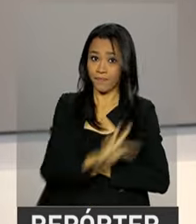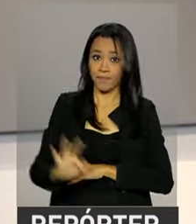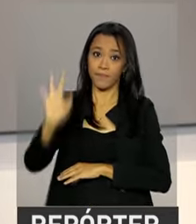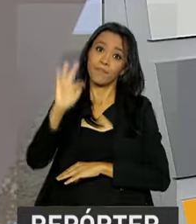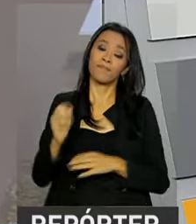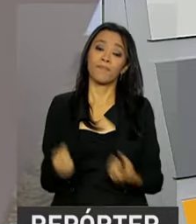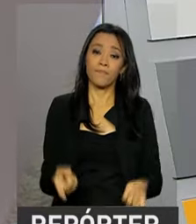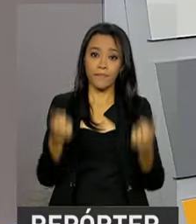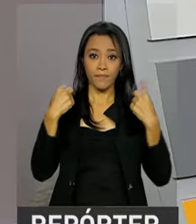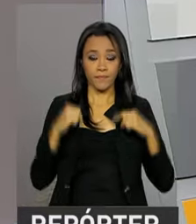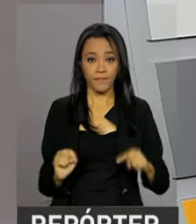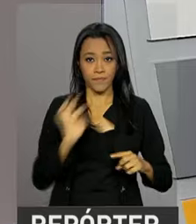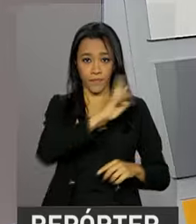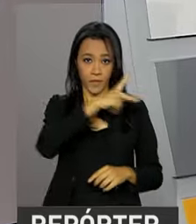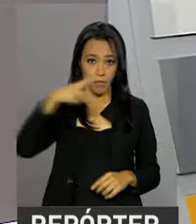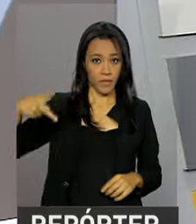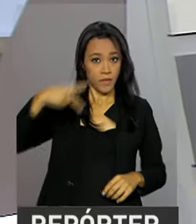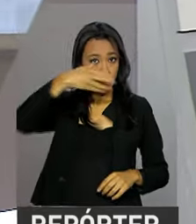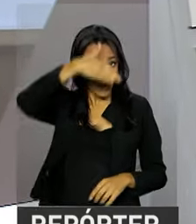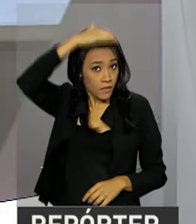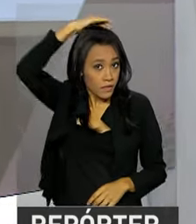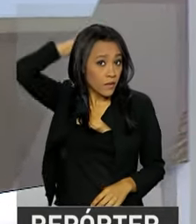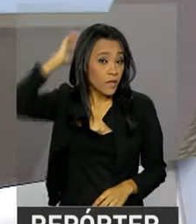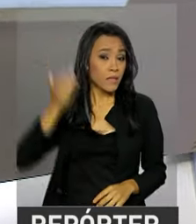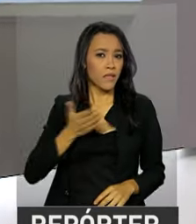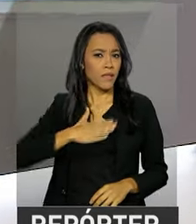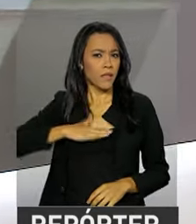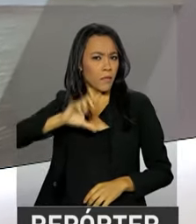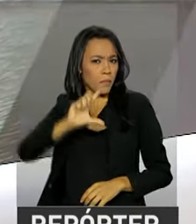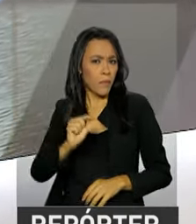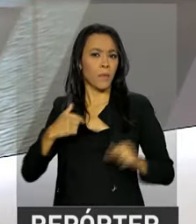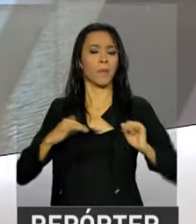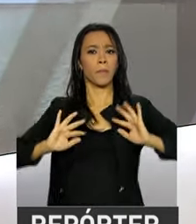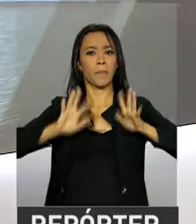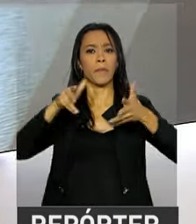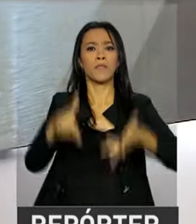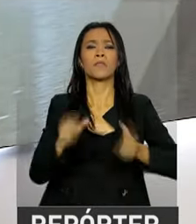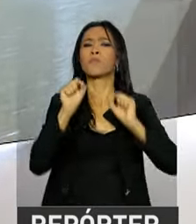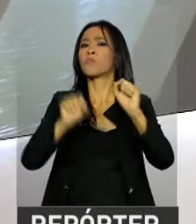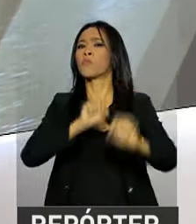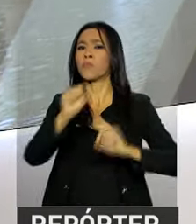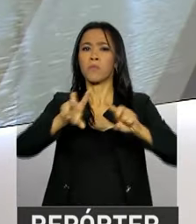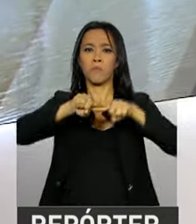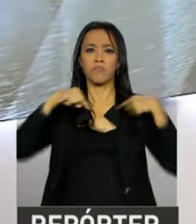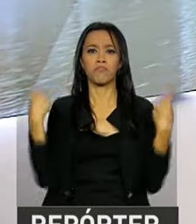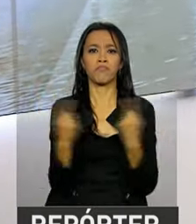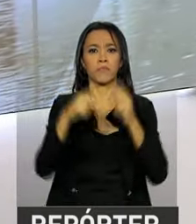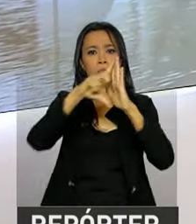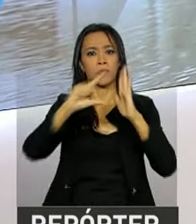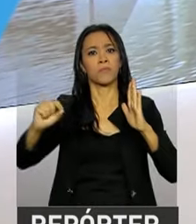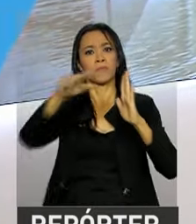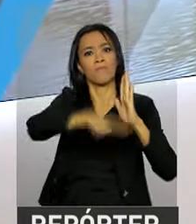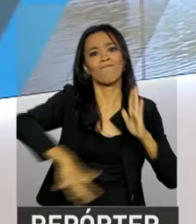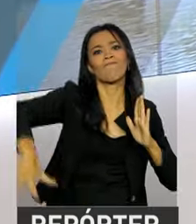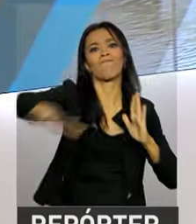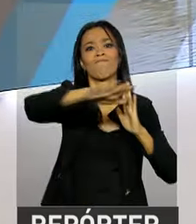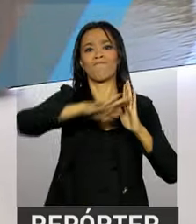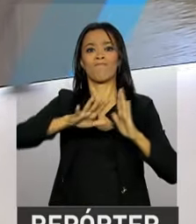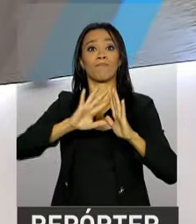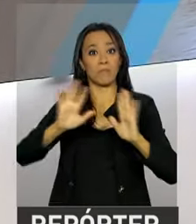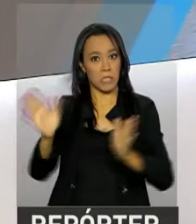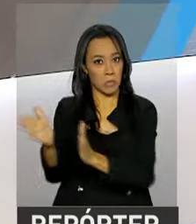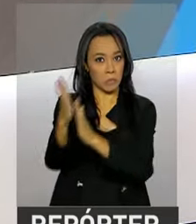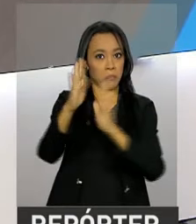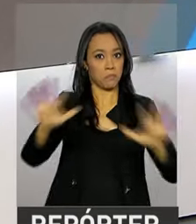federal o presidente Michel Temer participa daqui a pouco no palácio Planalto de uma cerimônia em prol das mulheres Vamos